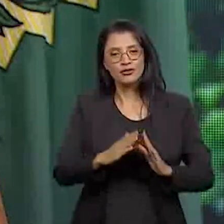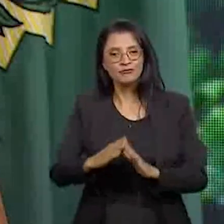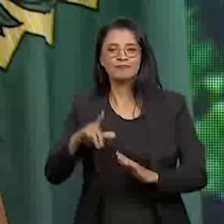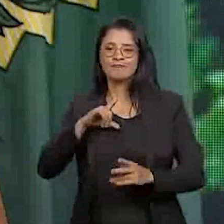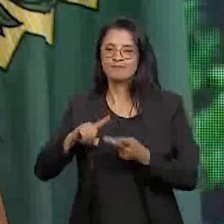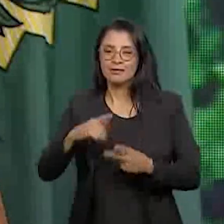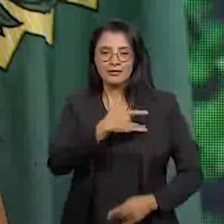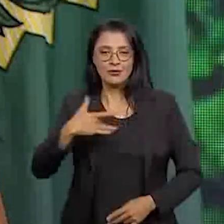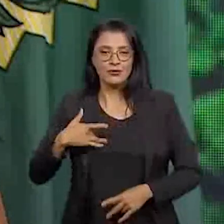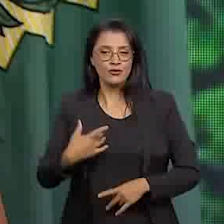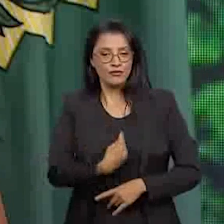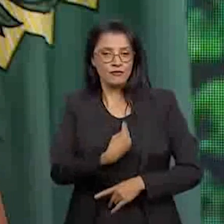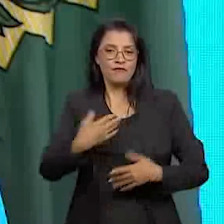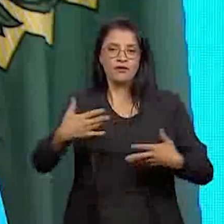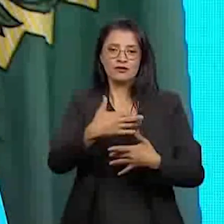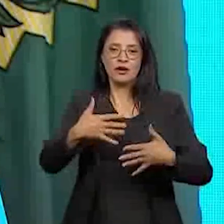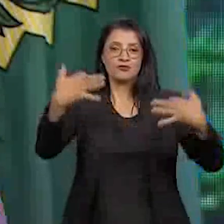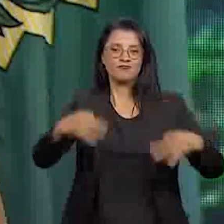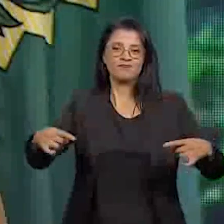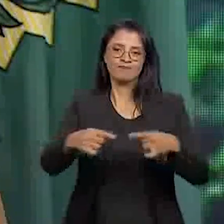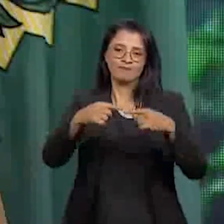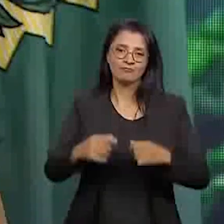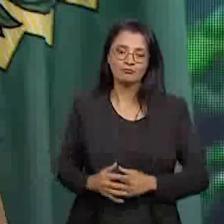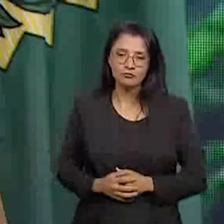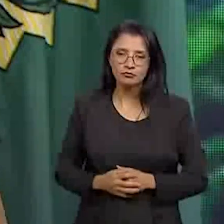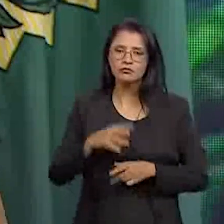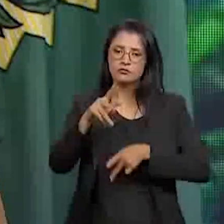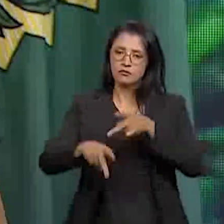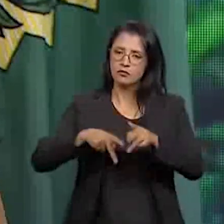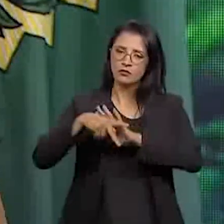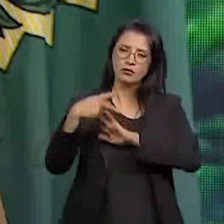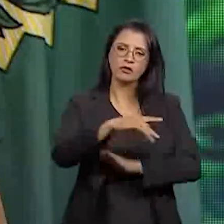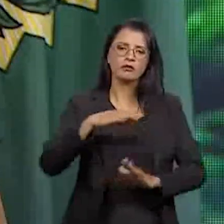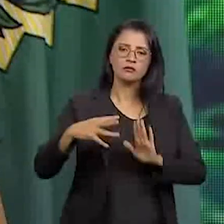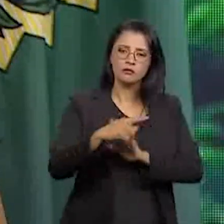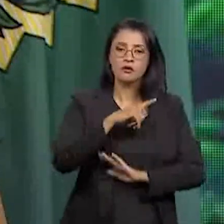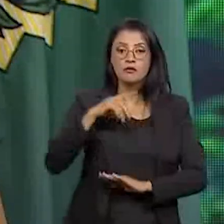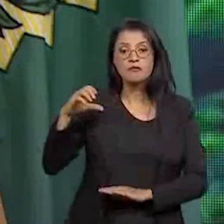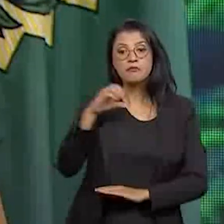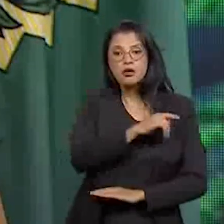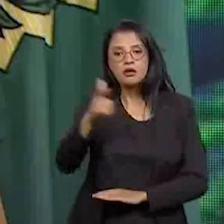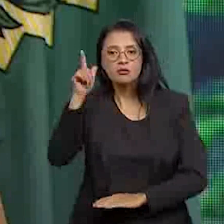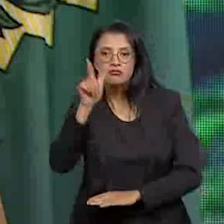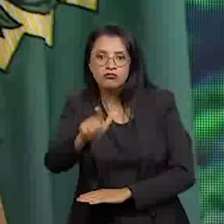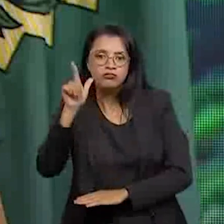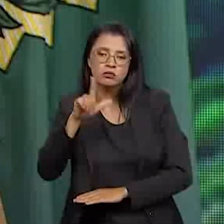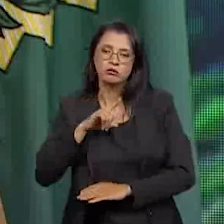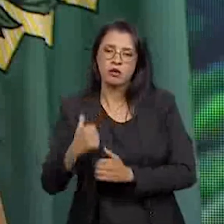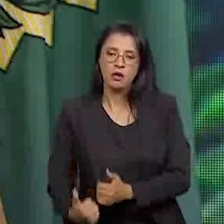de viver em cidades adequadas. O povo da Amazônia tem pressa de conquistar oportunidades de ter apoio